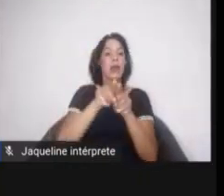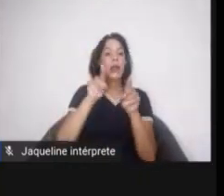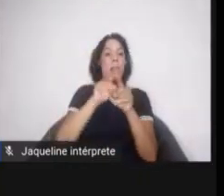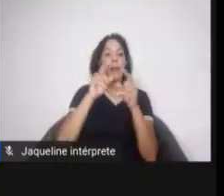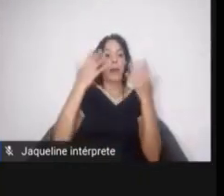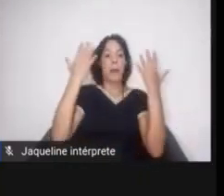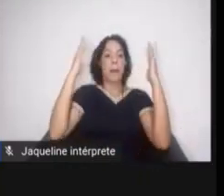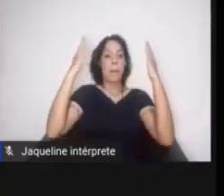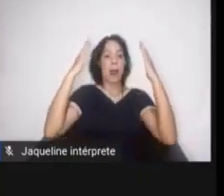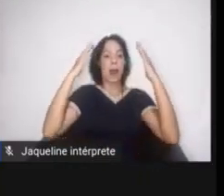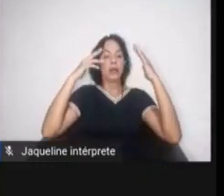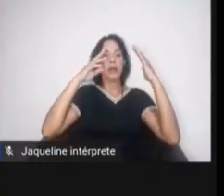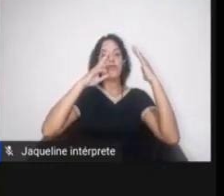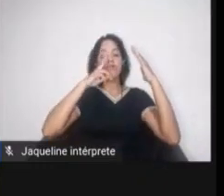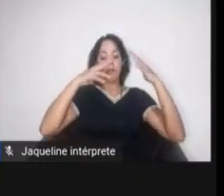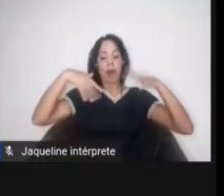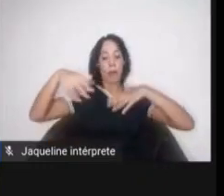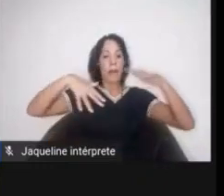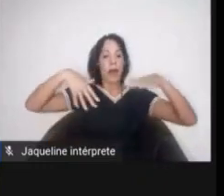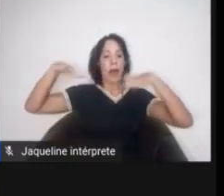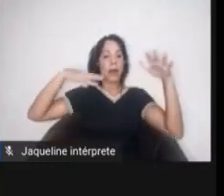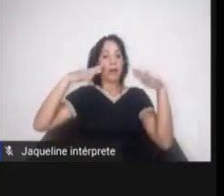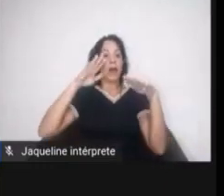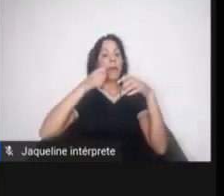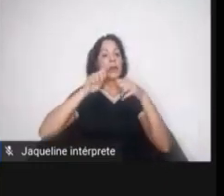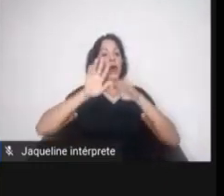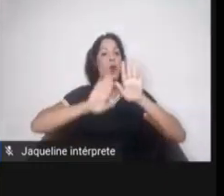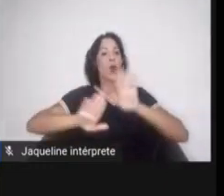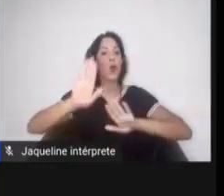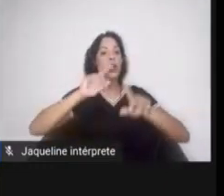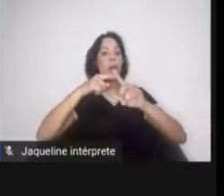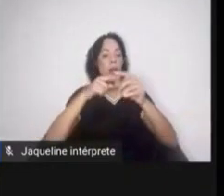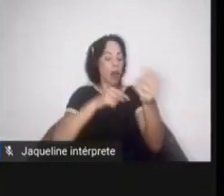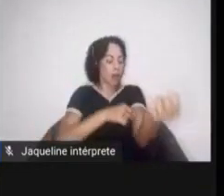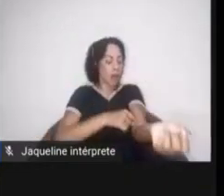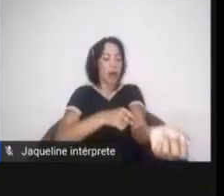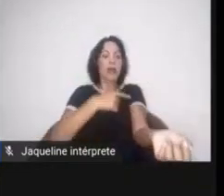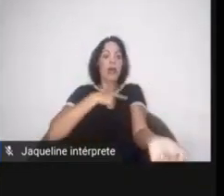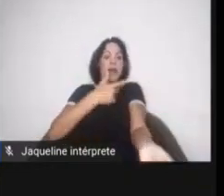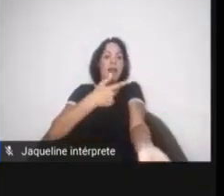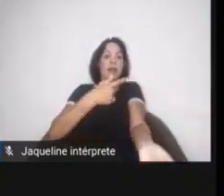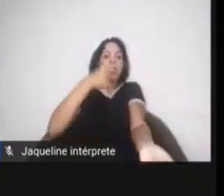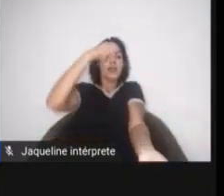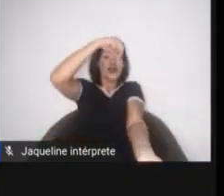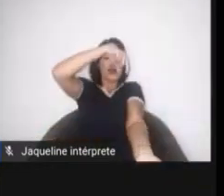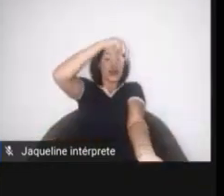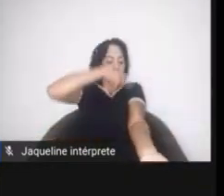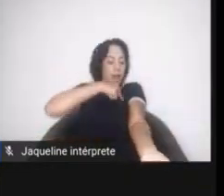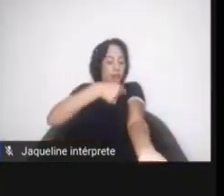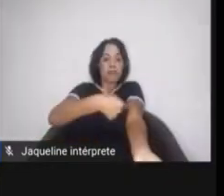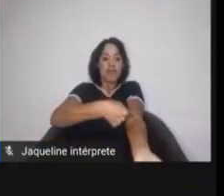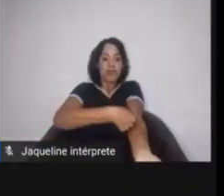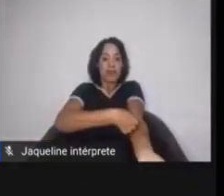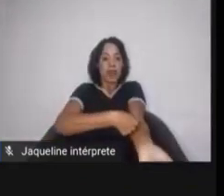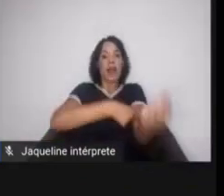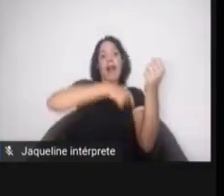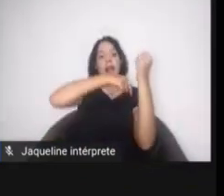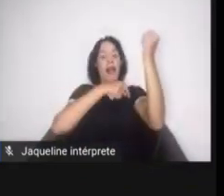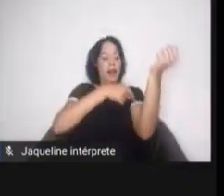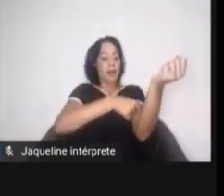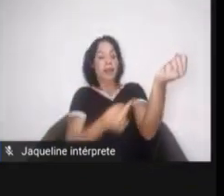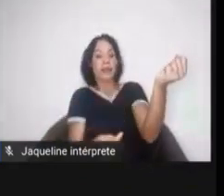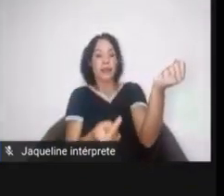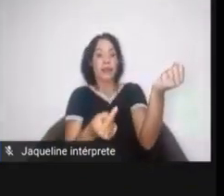ter cuidado, né? Para que a veia, né, não seja perdida porque é dor, né? Colocar um scalp. Então, todo